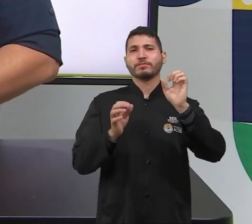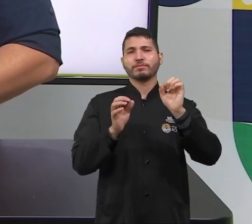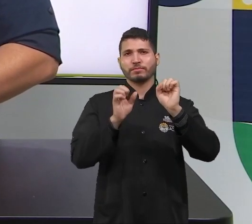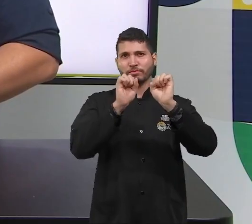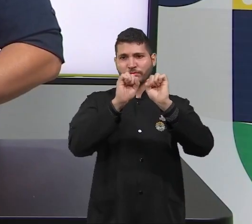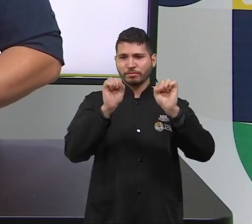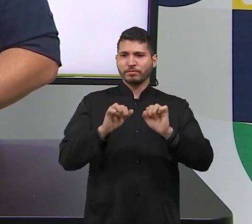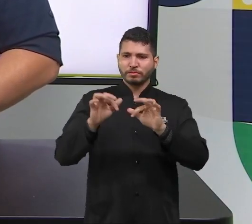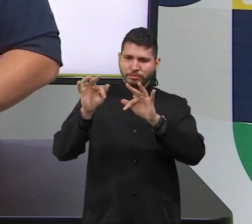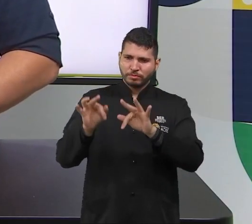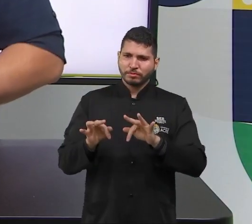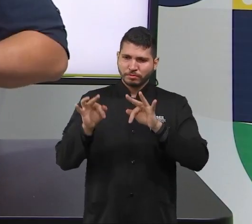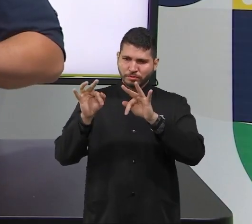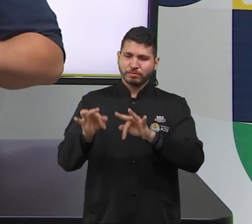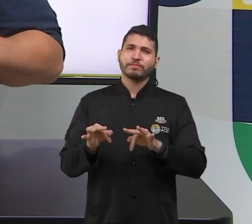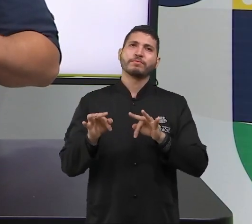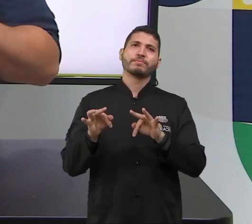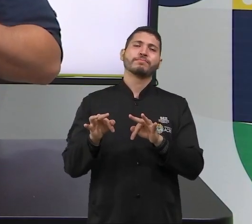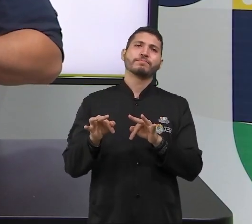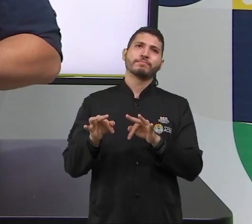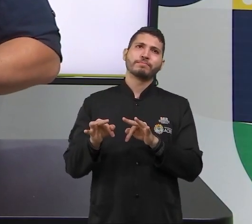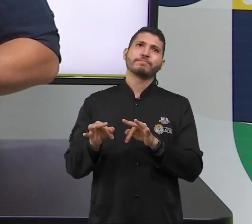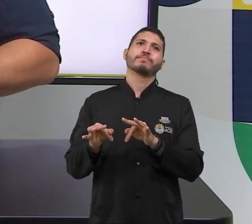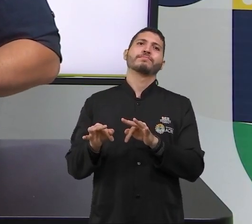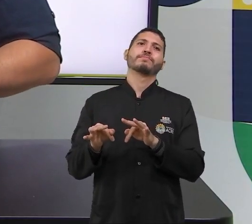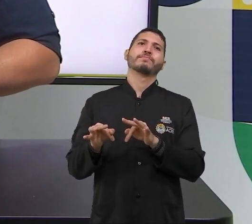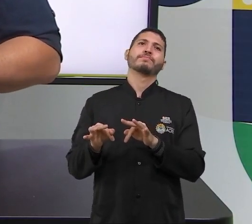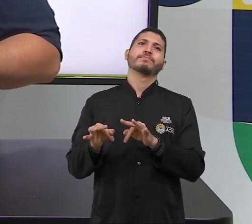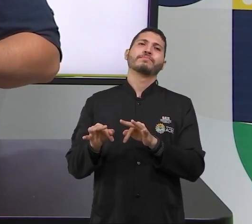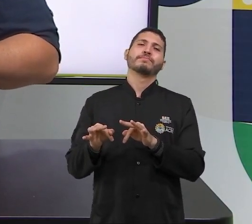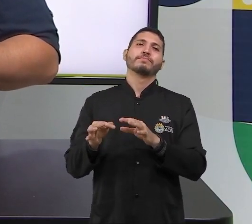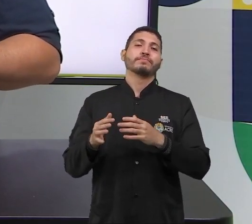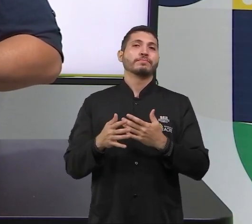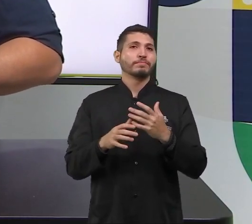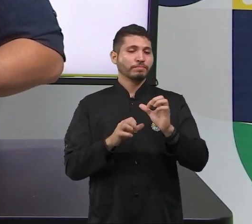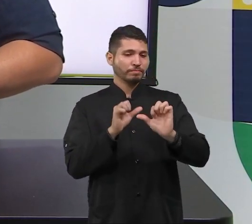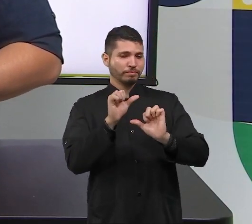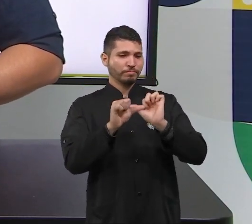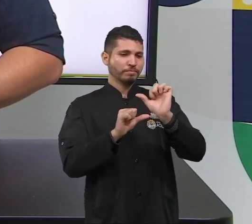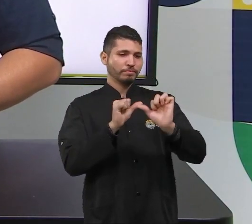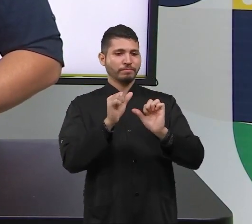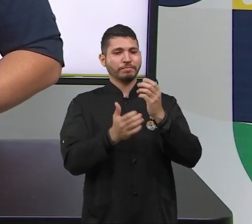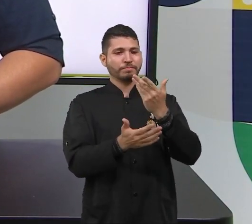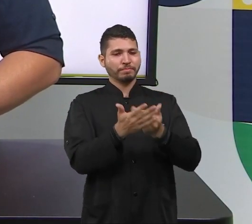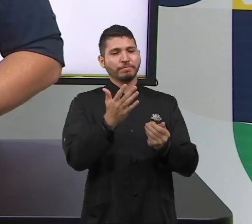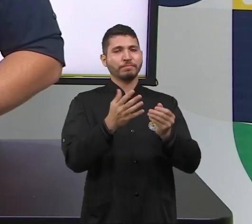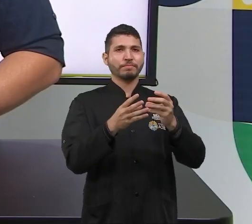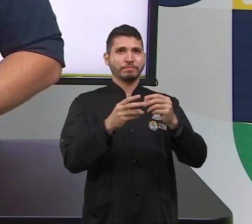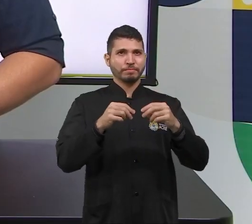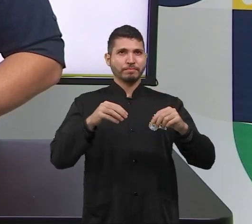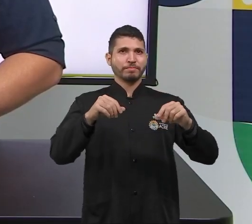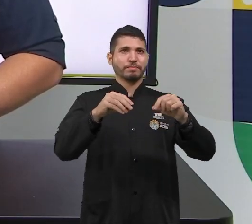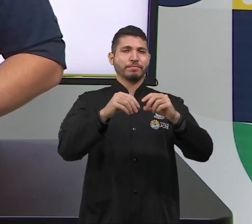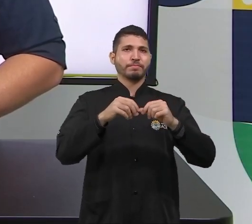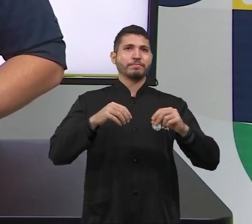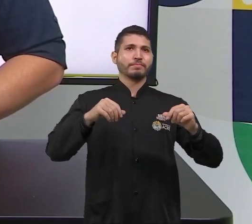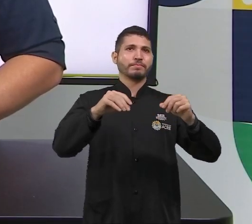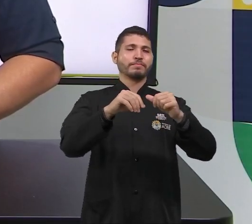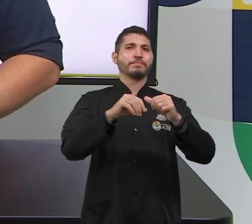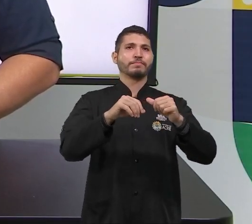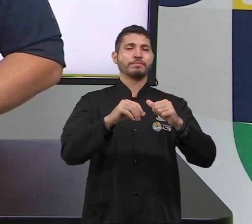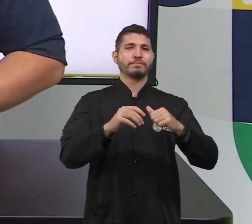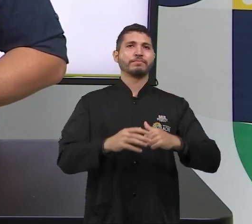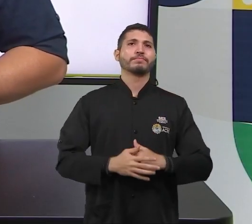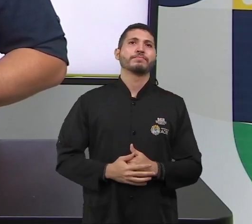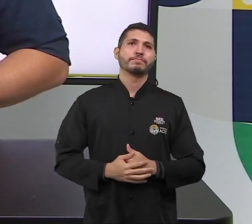transformações imensas, e uma dessas transformações foi a perca de terra. Os nobres perderam